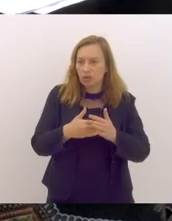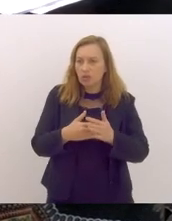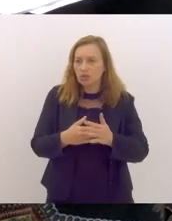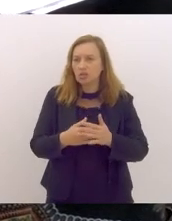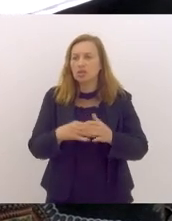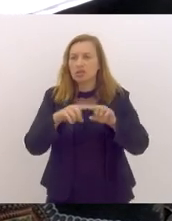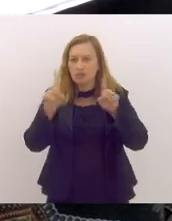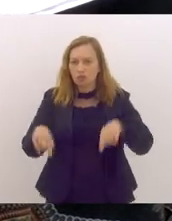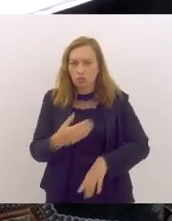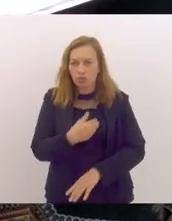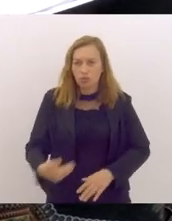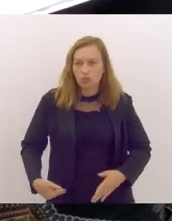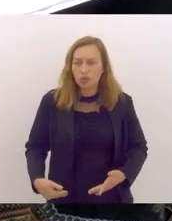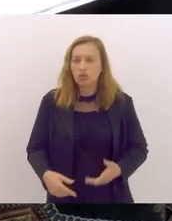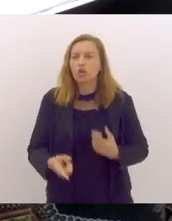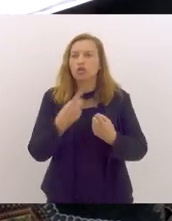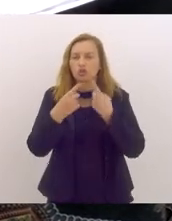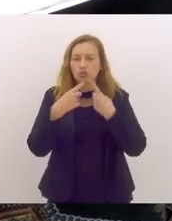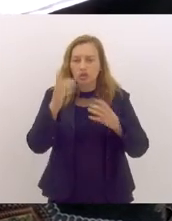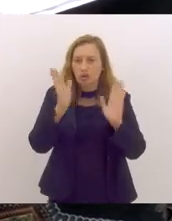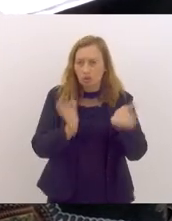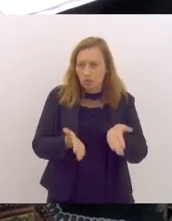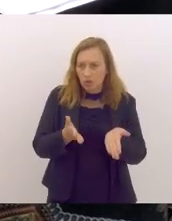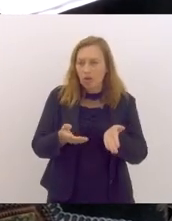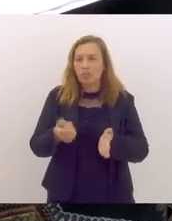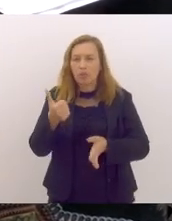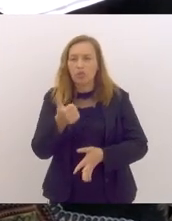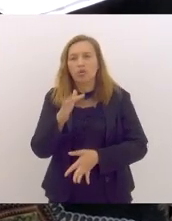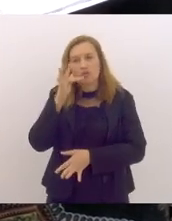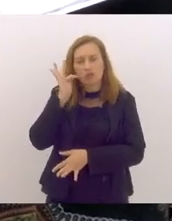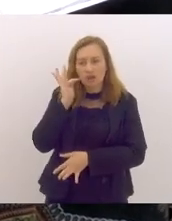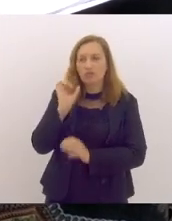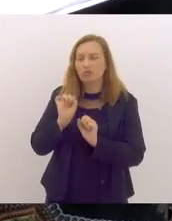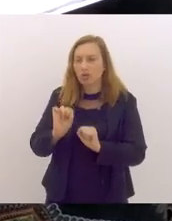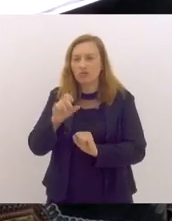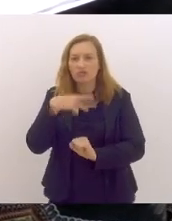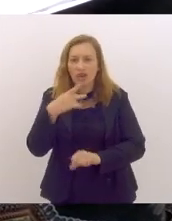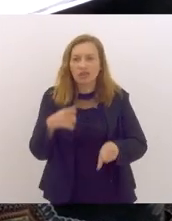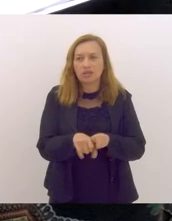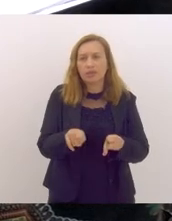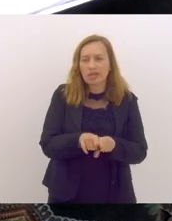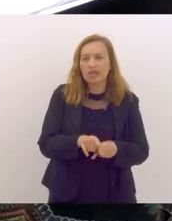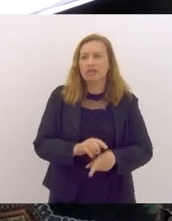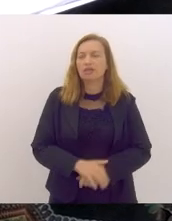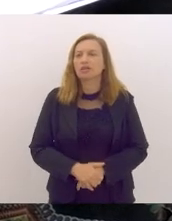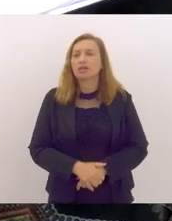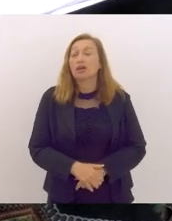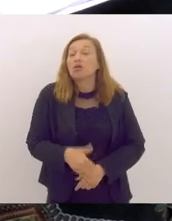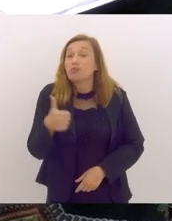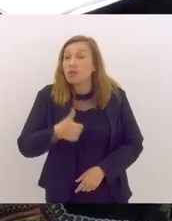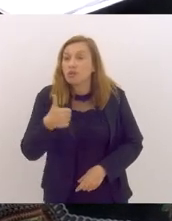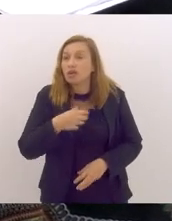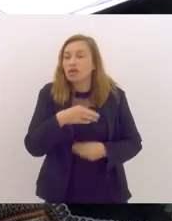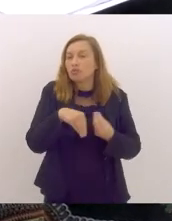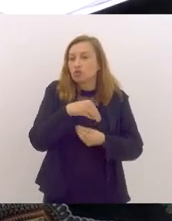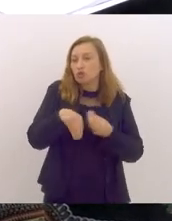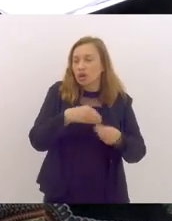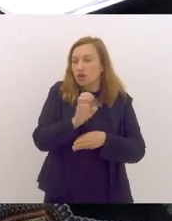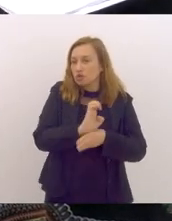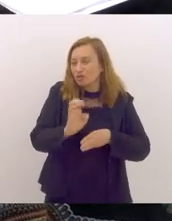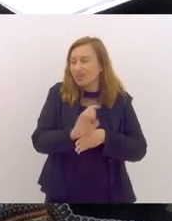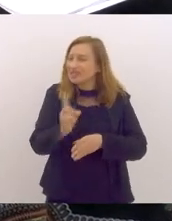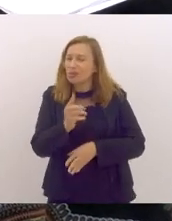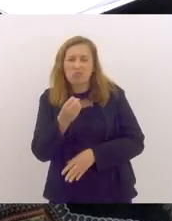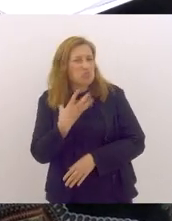servidores. O debate que fazemos aqui agora há pouco, o Flávio pode recuperá-lo também, é que, primeiro, misturar com os estagiários talvez não